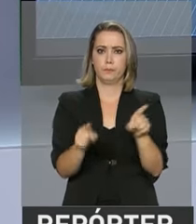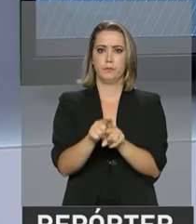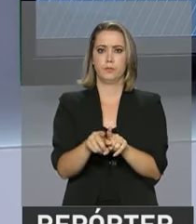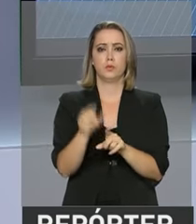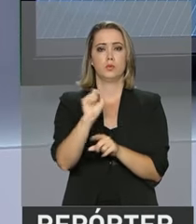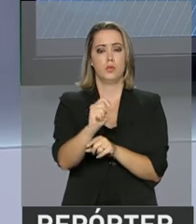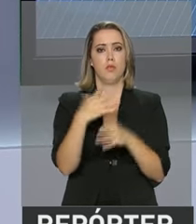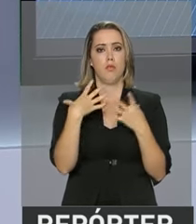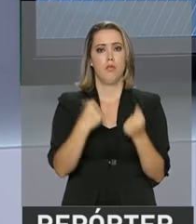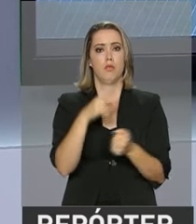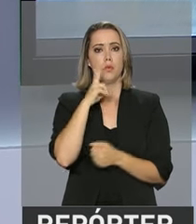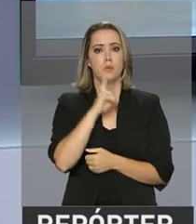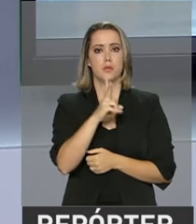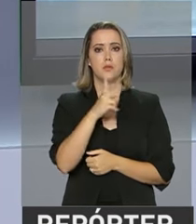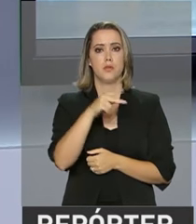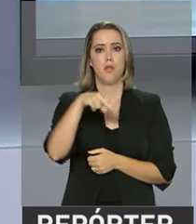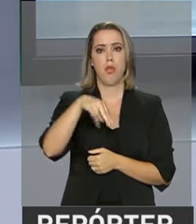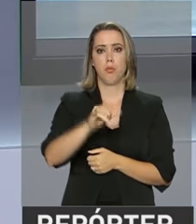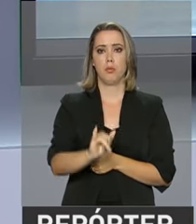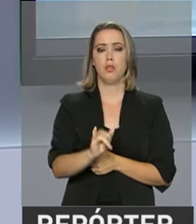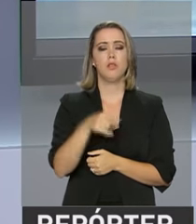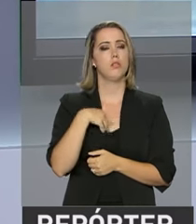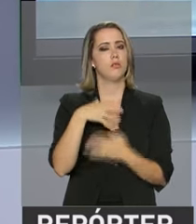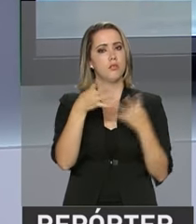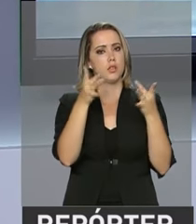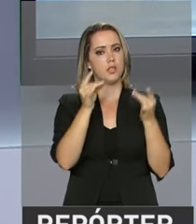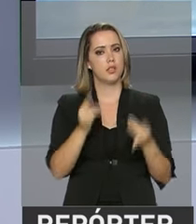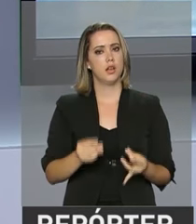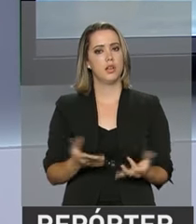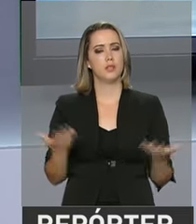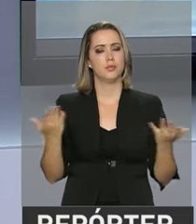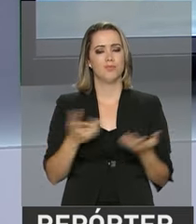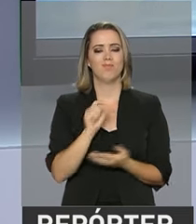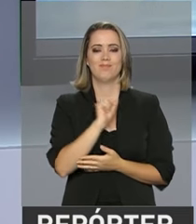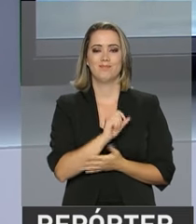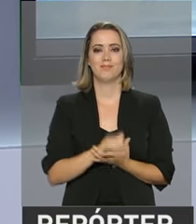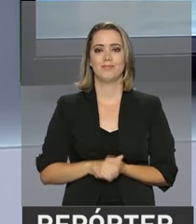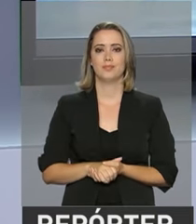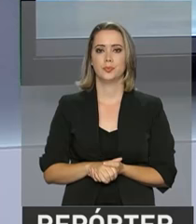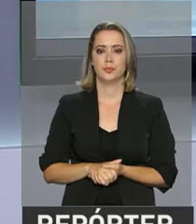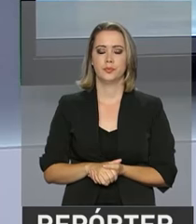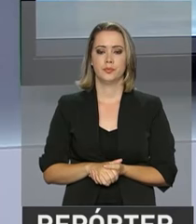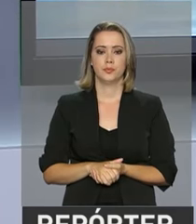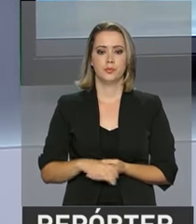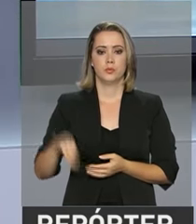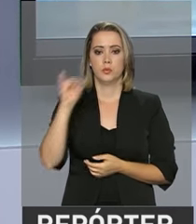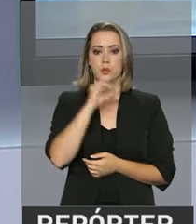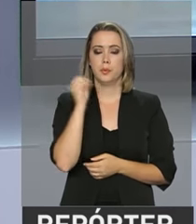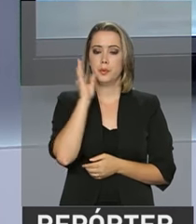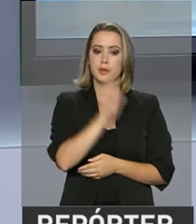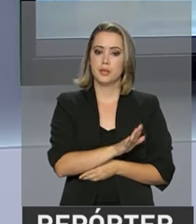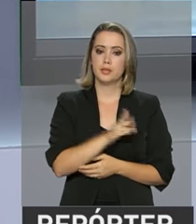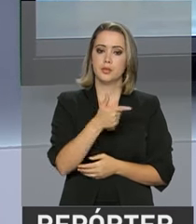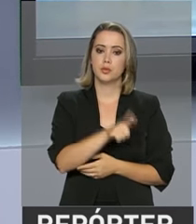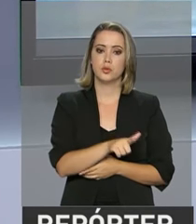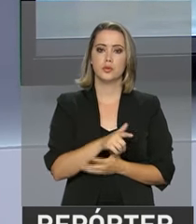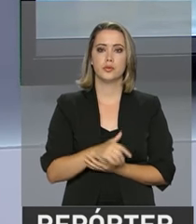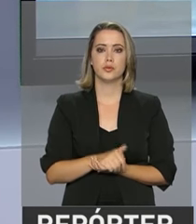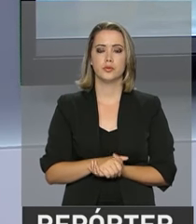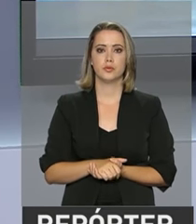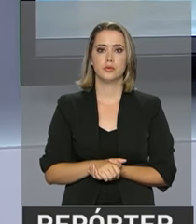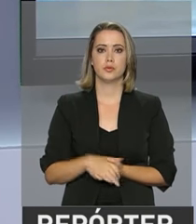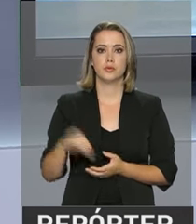planalto nós vamos tentar falar com o repórter nem pereira que tem mais informações sobre esse encontro olá boa tarde mais uma vez